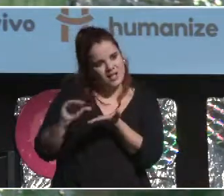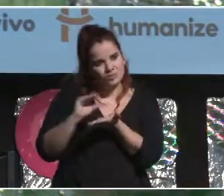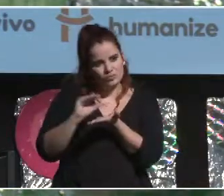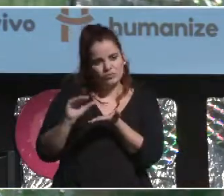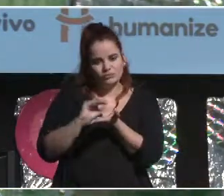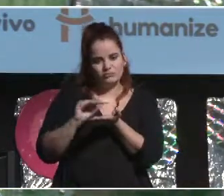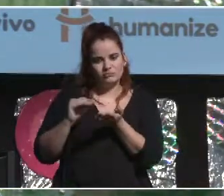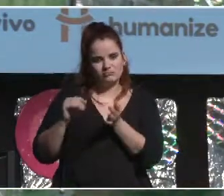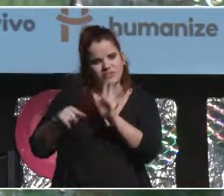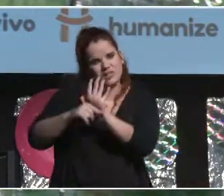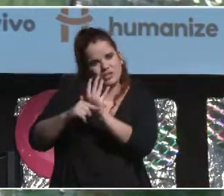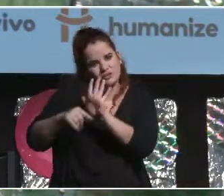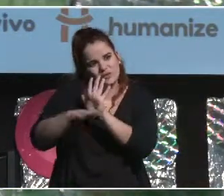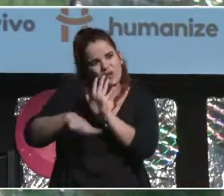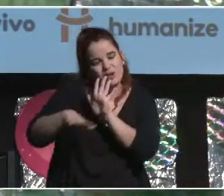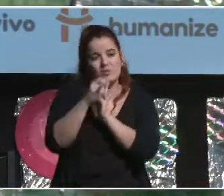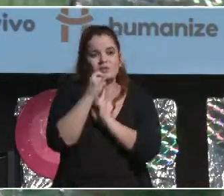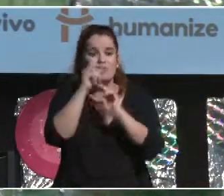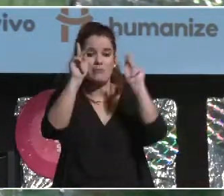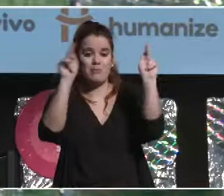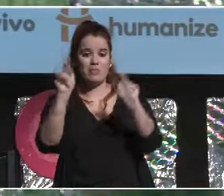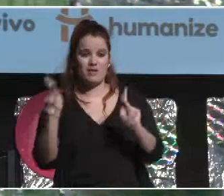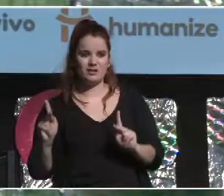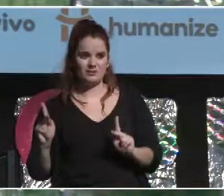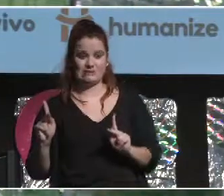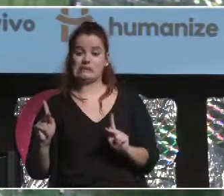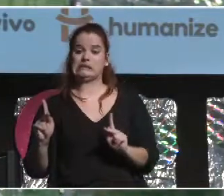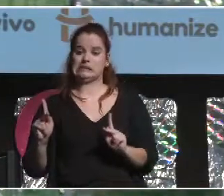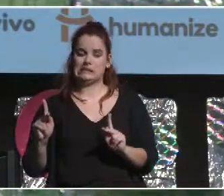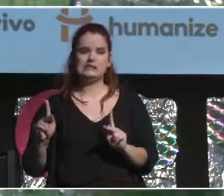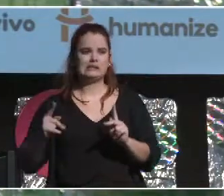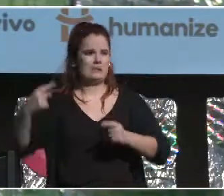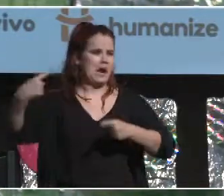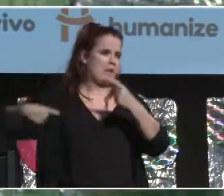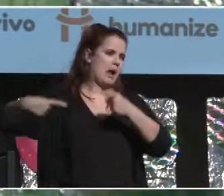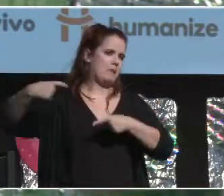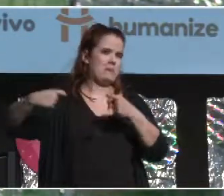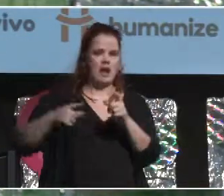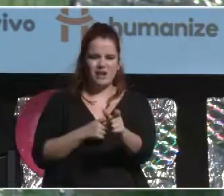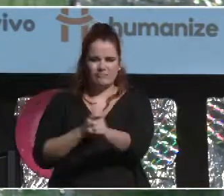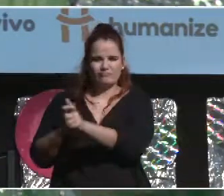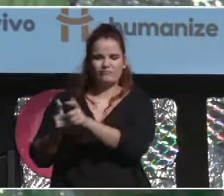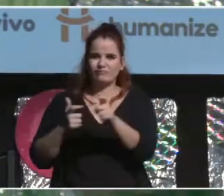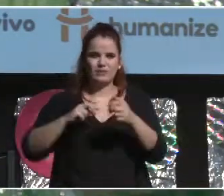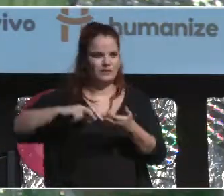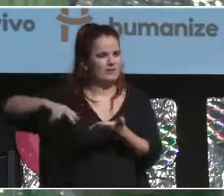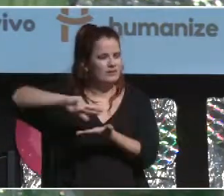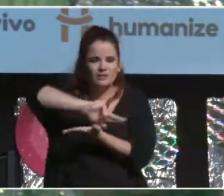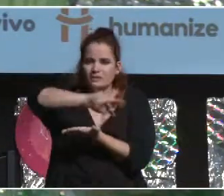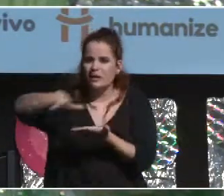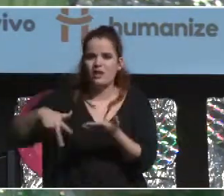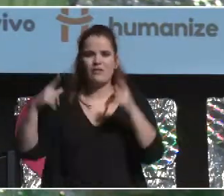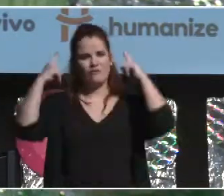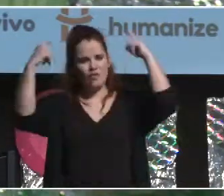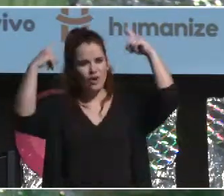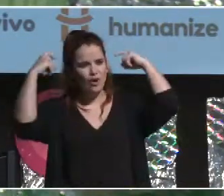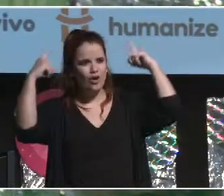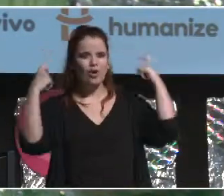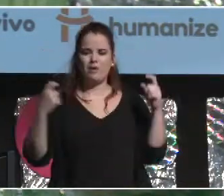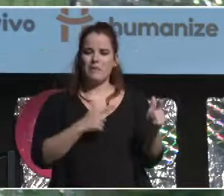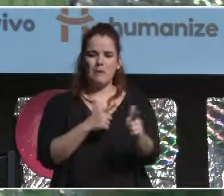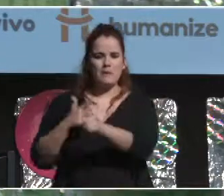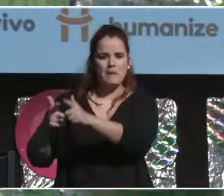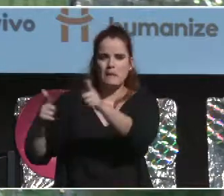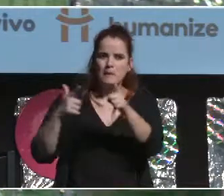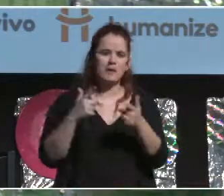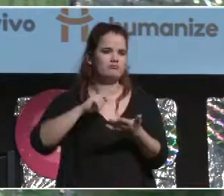negativos em relação à paz mundial. Então, muitos conflitos armados estão acontecendo, assassinatos e violência,